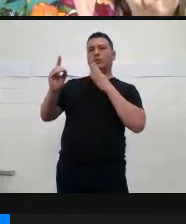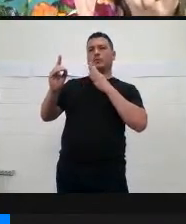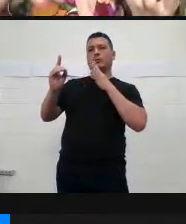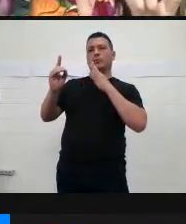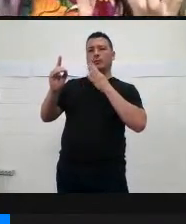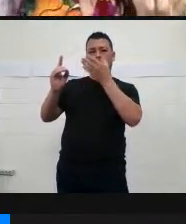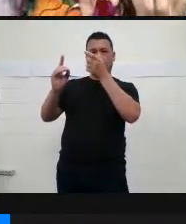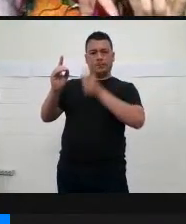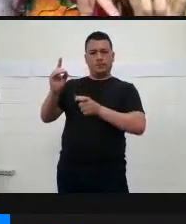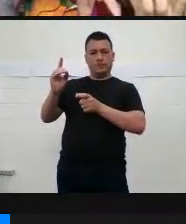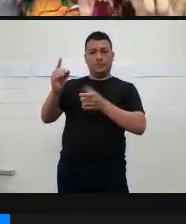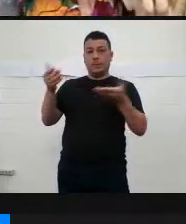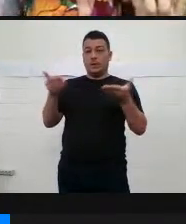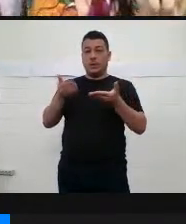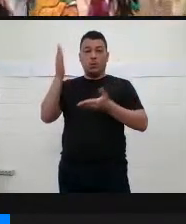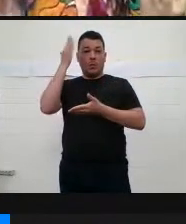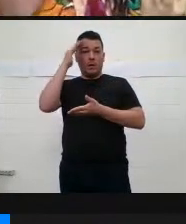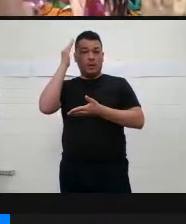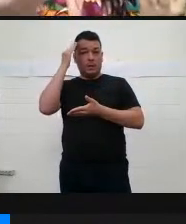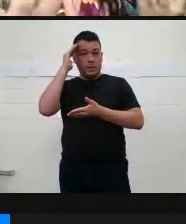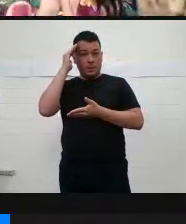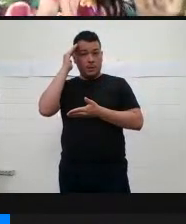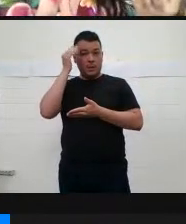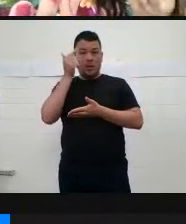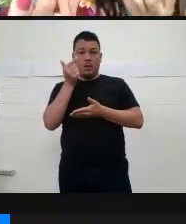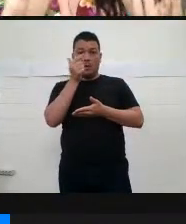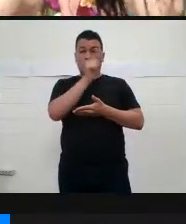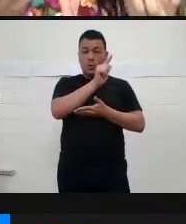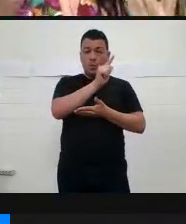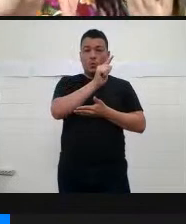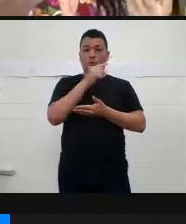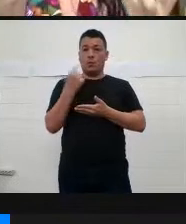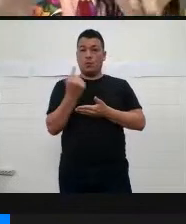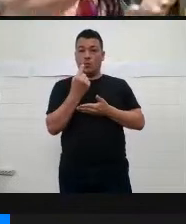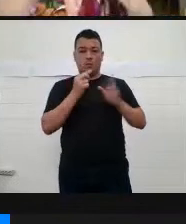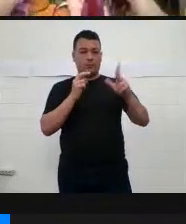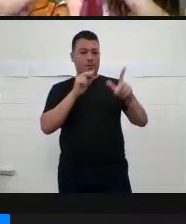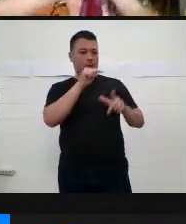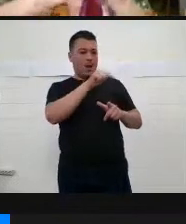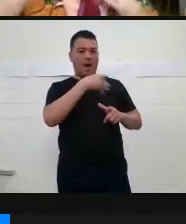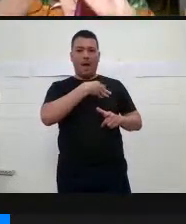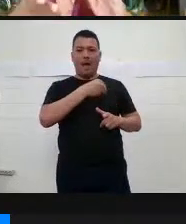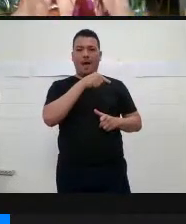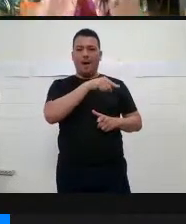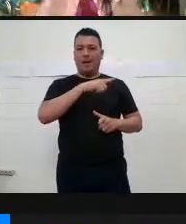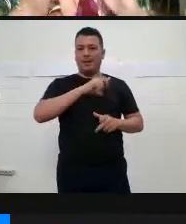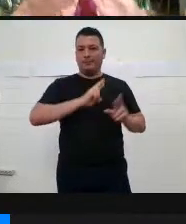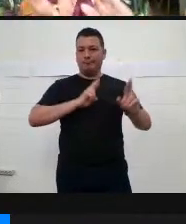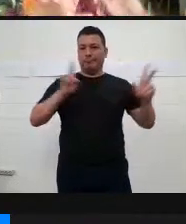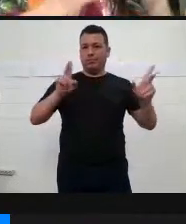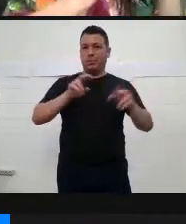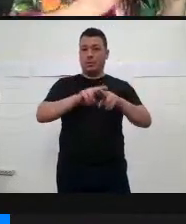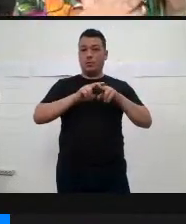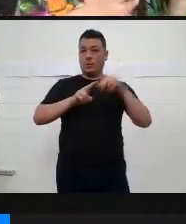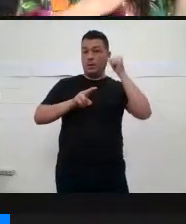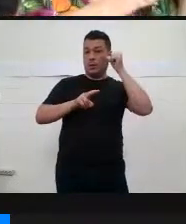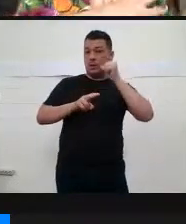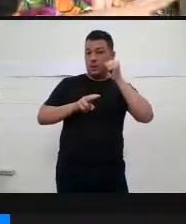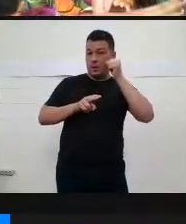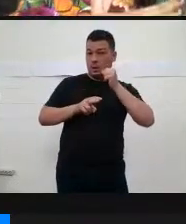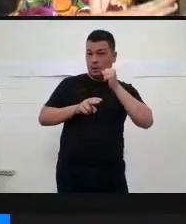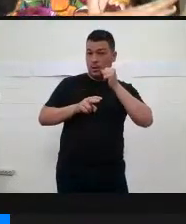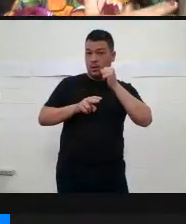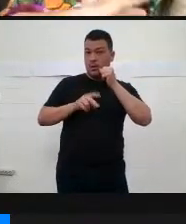preciso entender aquele que nasce como sendo o diferente, tá? Então, a mulher deixa de ser um homem